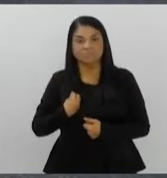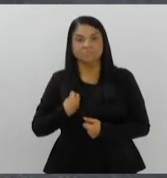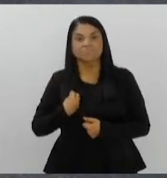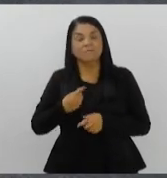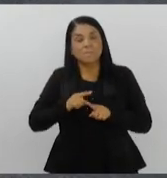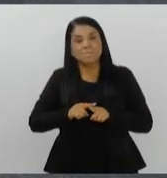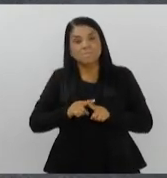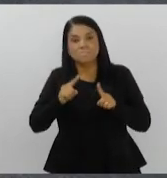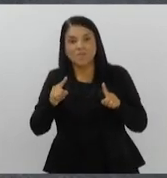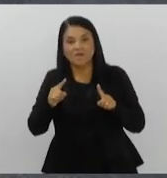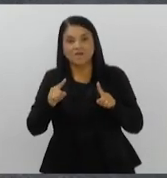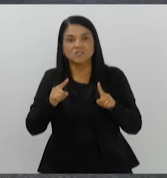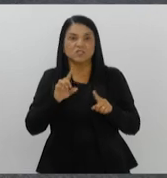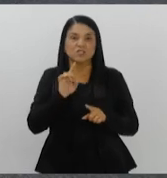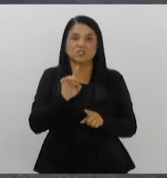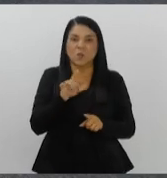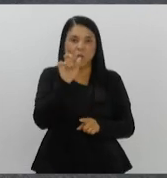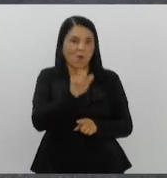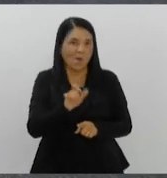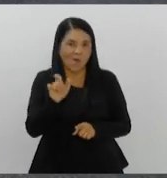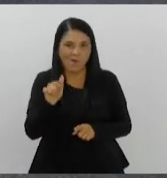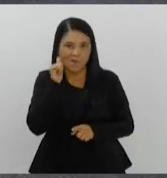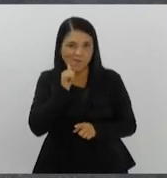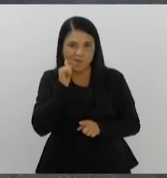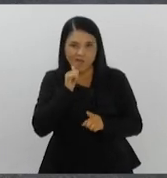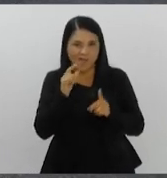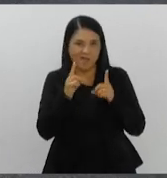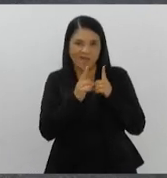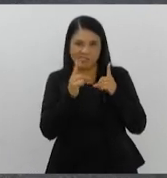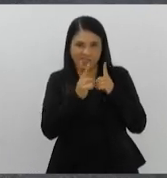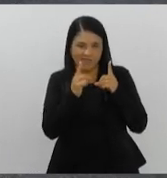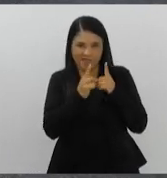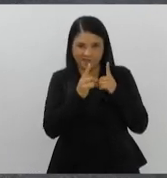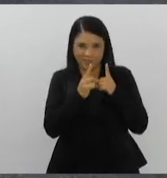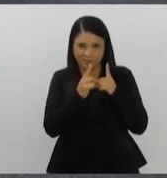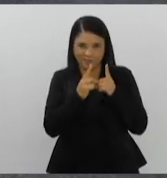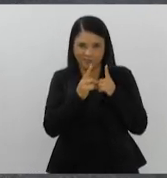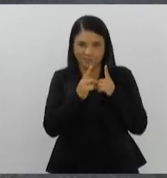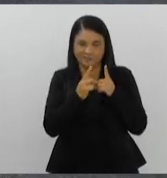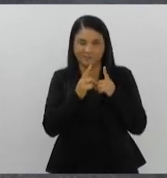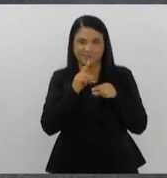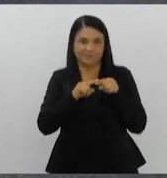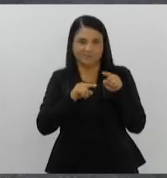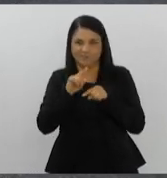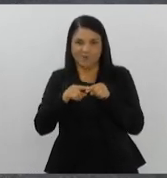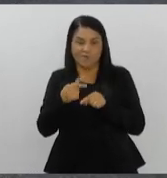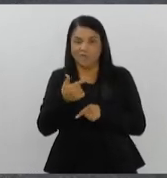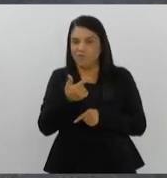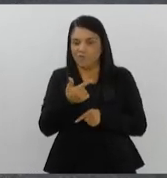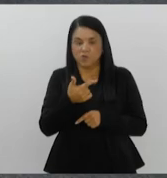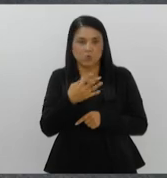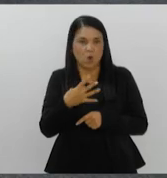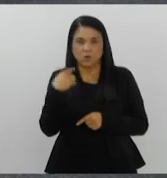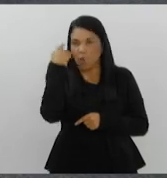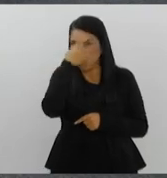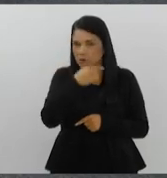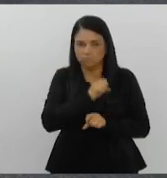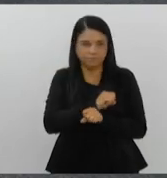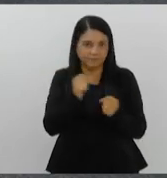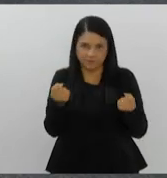né, só mulheres que atendem todos esses equipamentos, não são 24 horas.